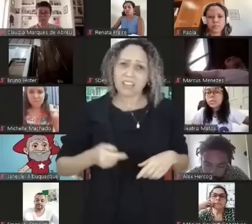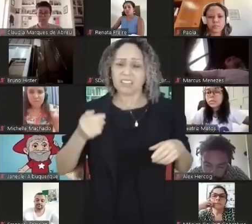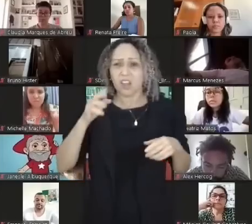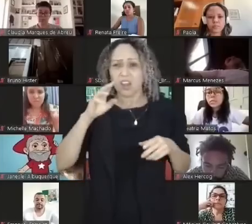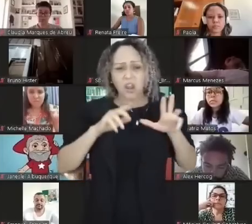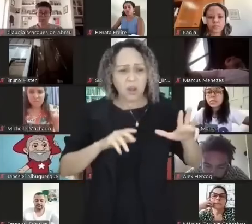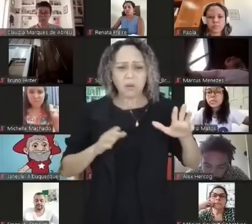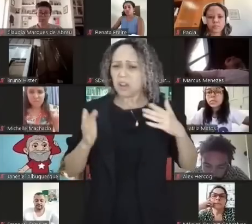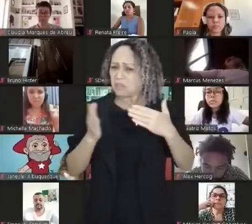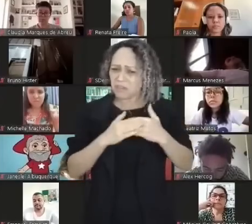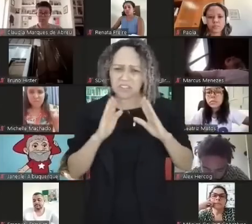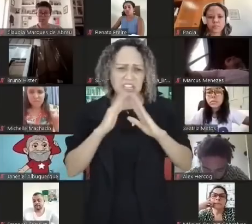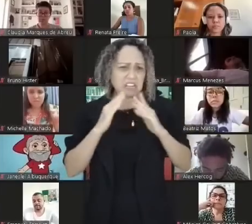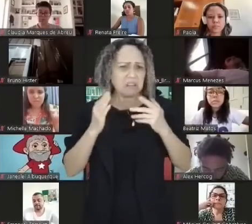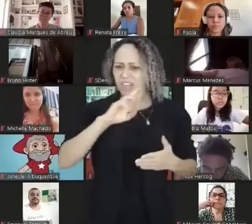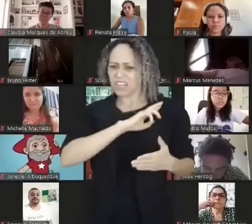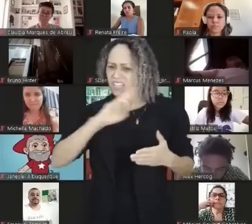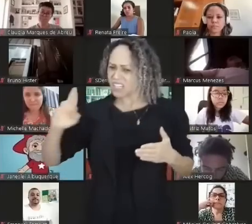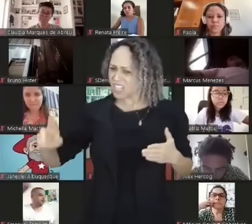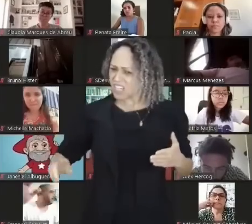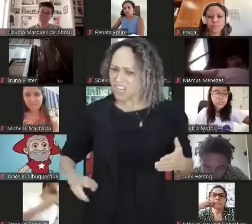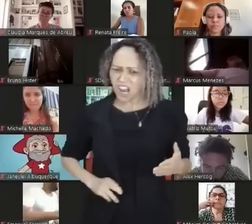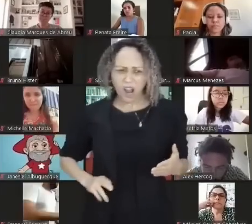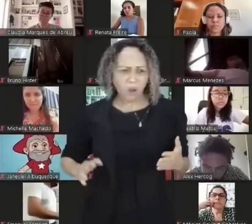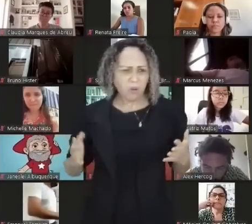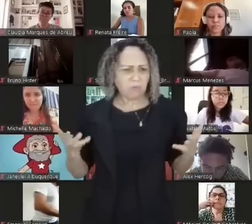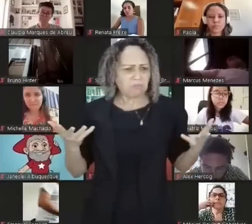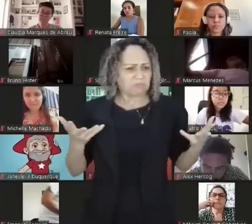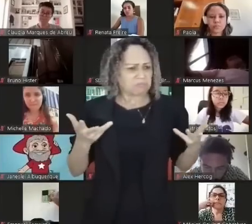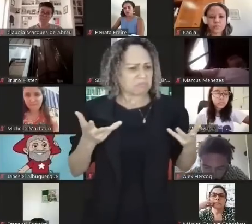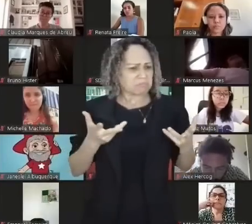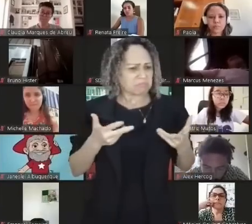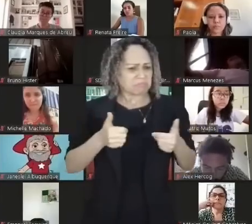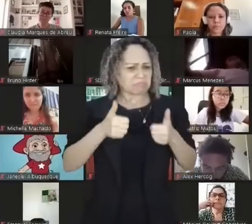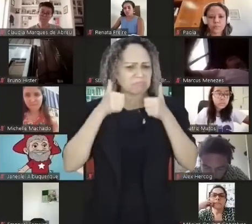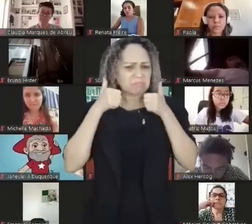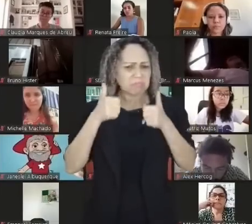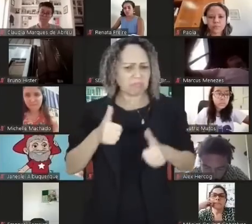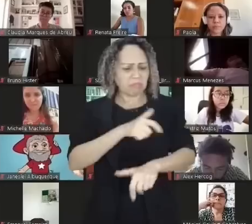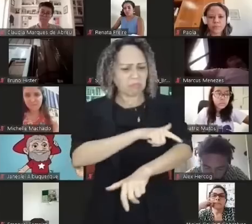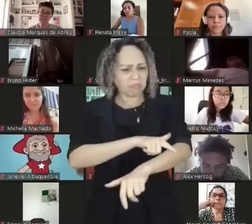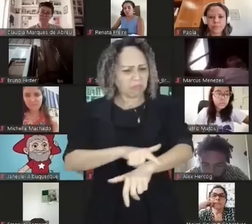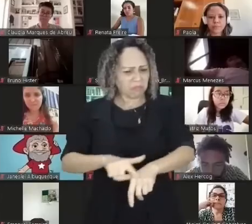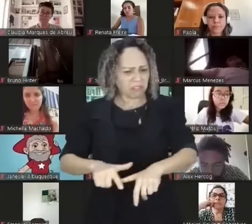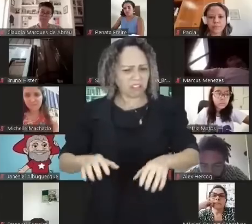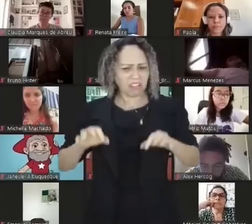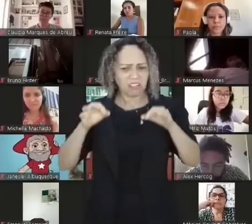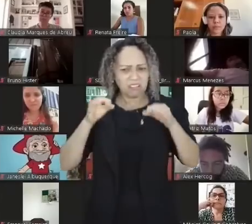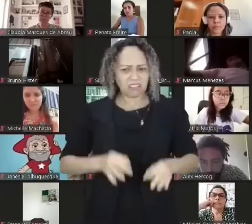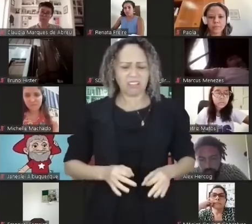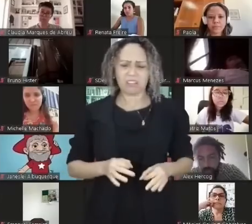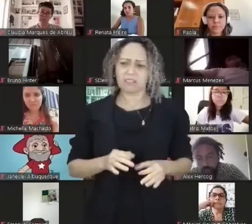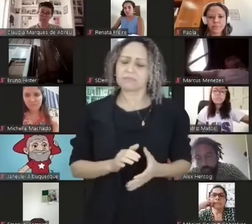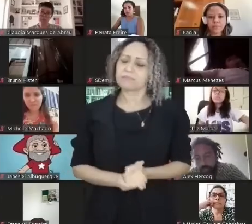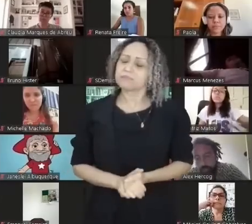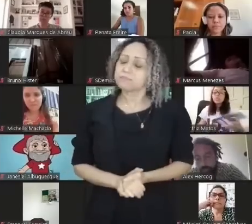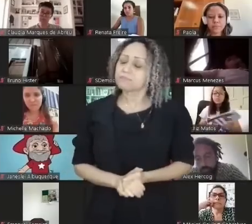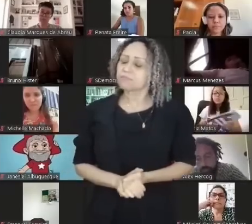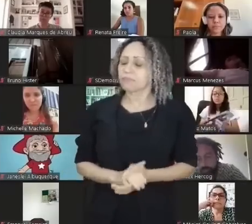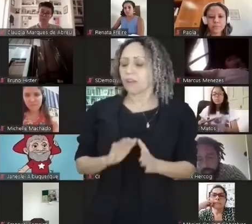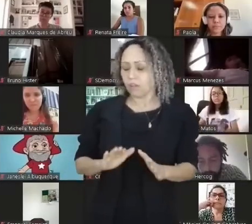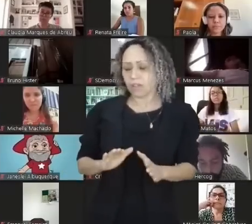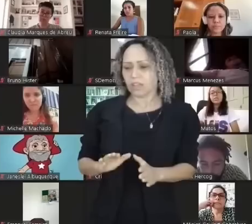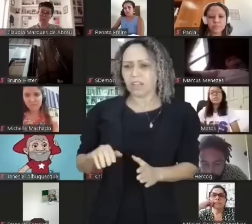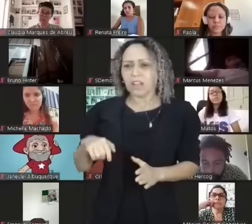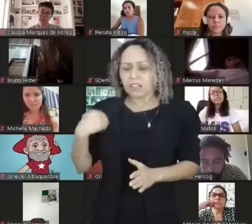oito anos eu não fui oito dias então a gente não pode apenas desmentir mas mostrar o que foi feito nesse país o que foi feito